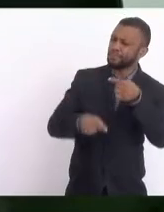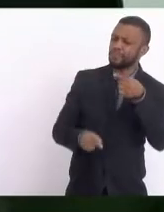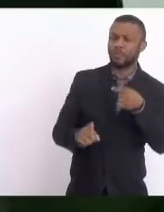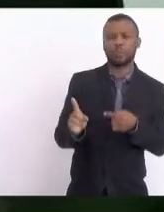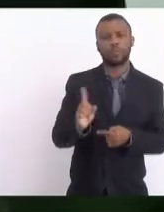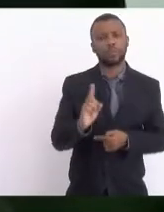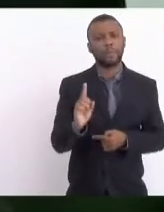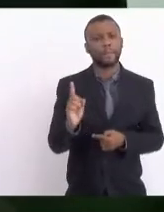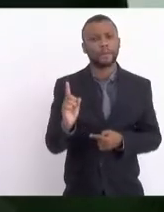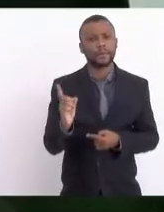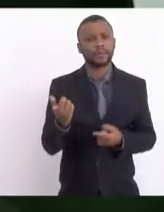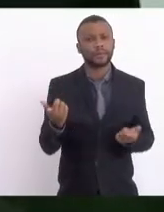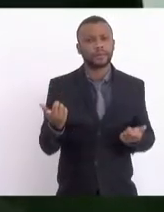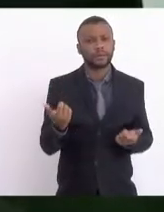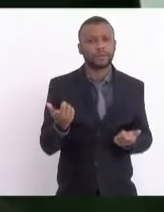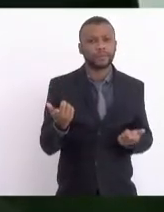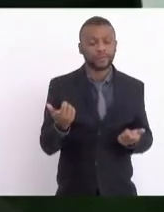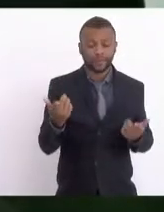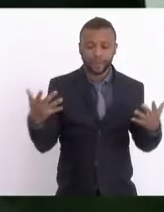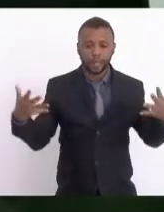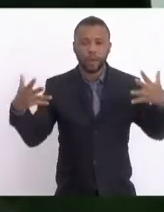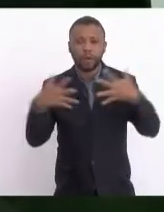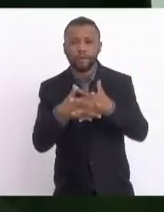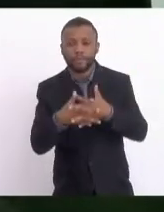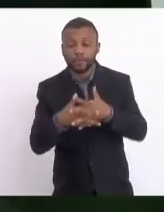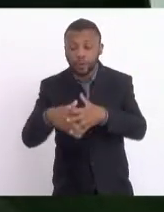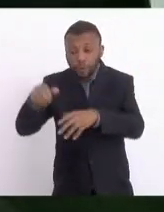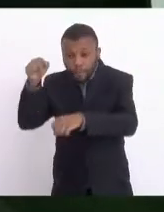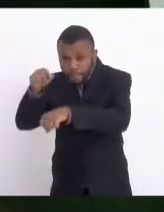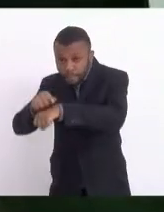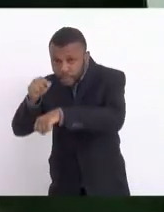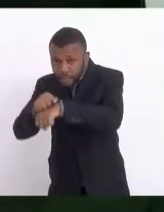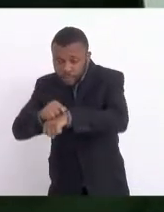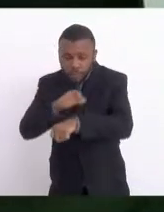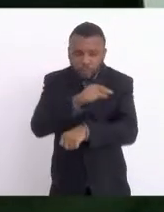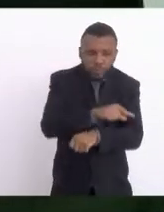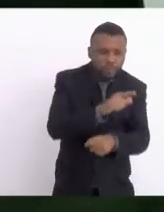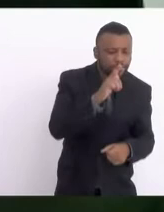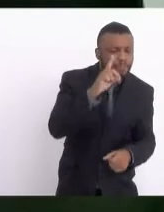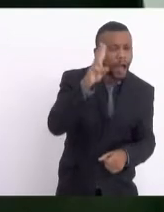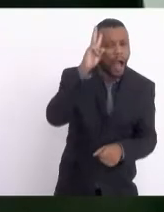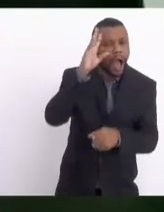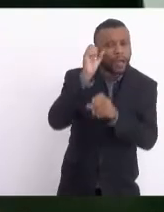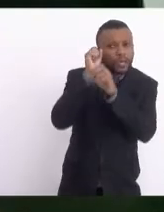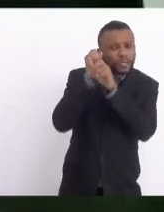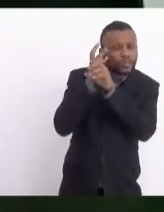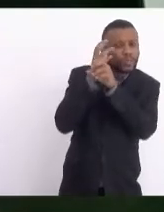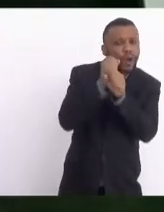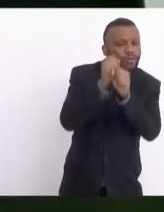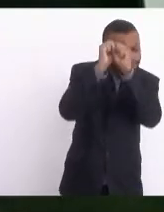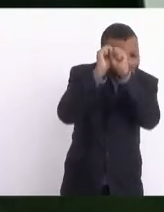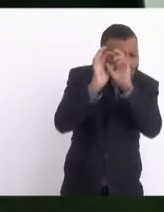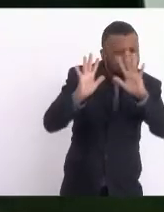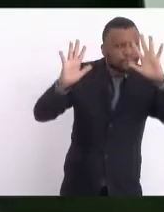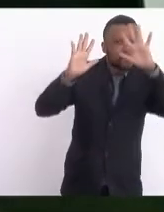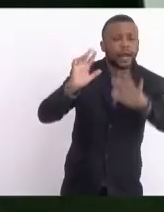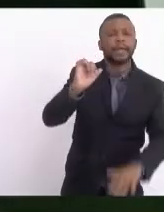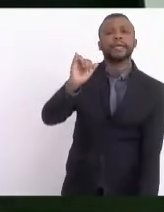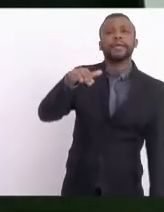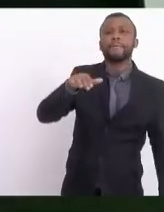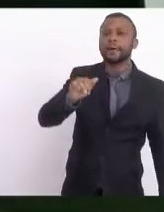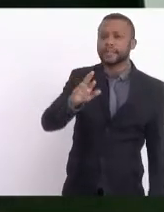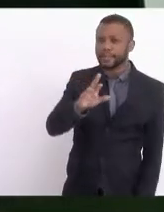né? O imaterial com o material. Então, a CCJ, eu acabei de receber o